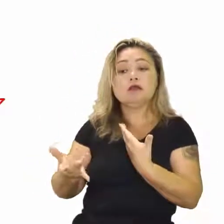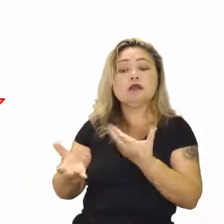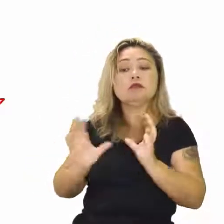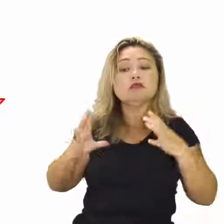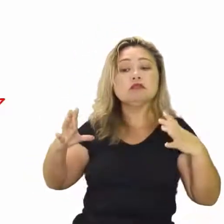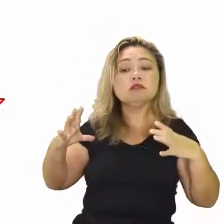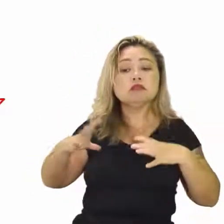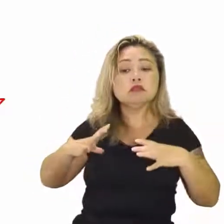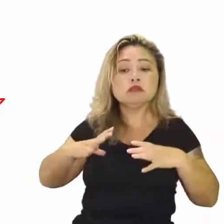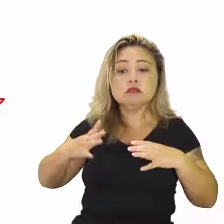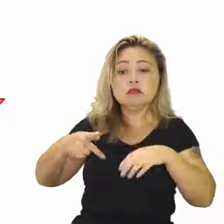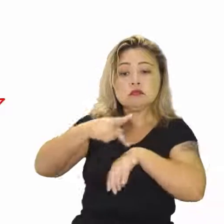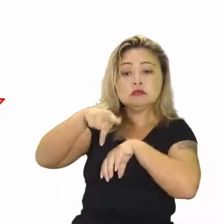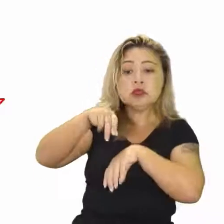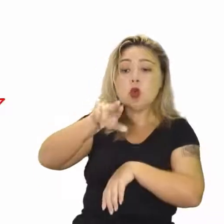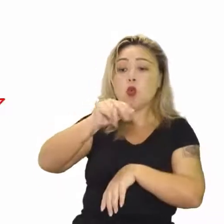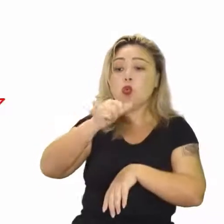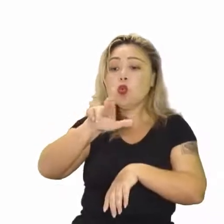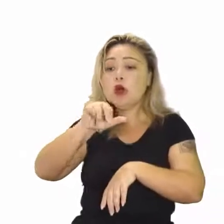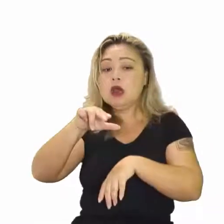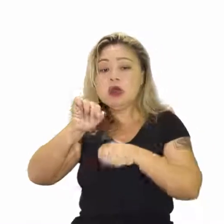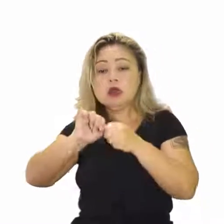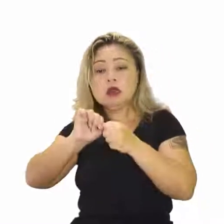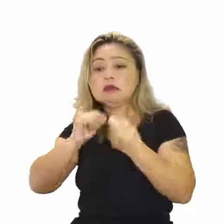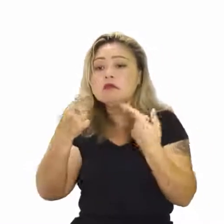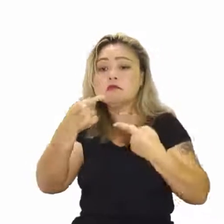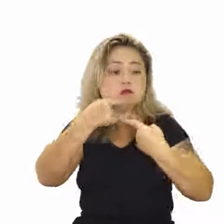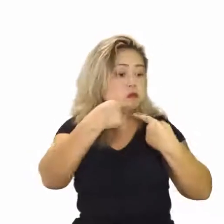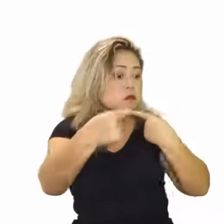discutir os rumos da política internacional.